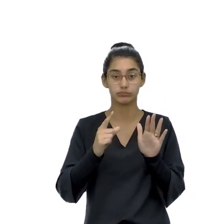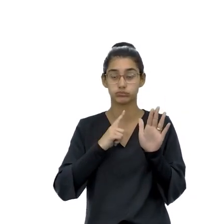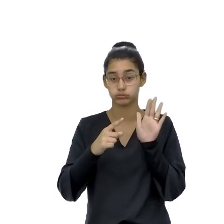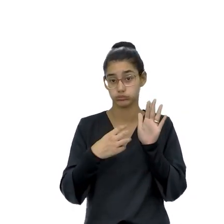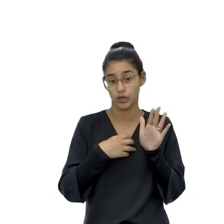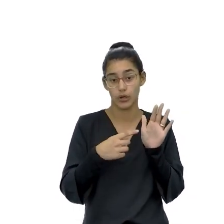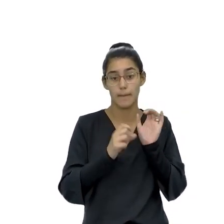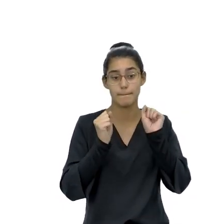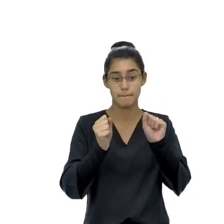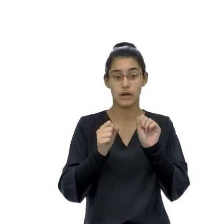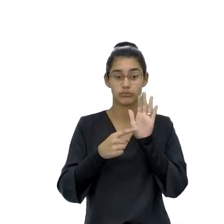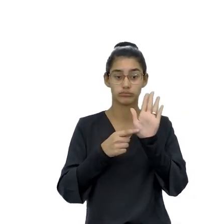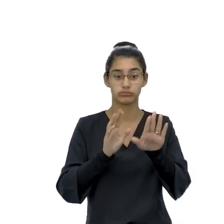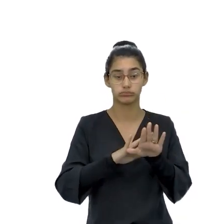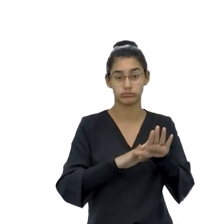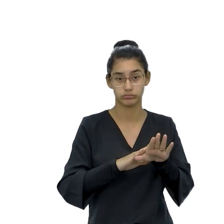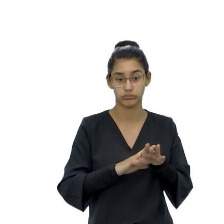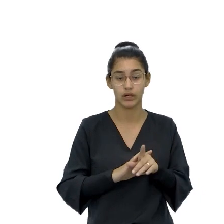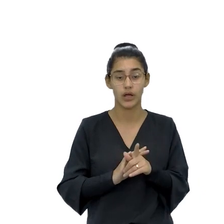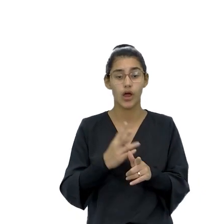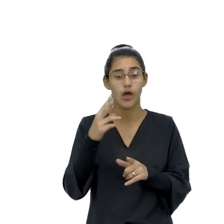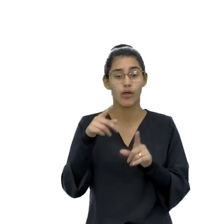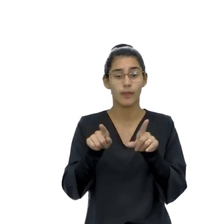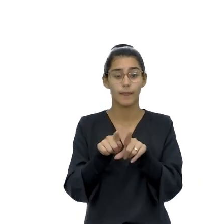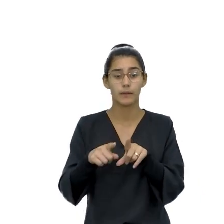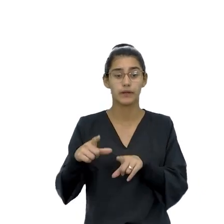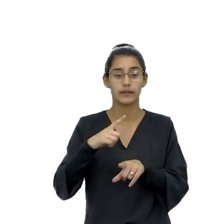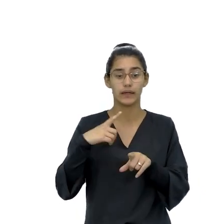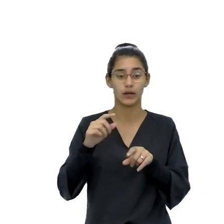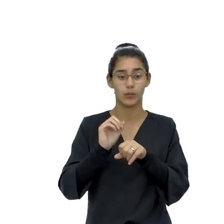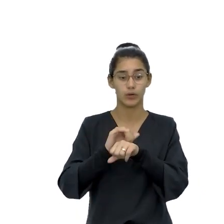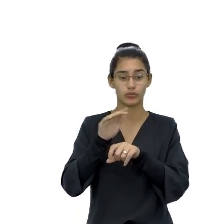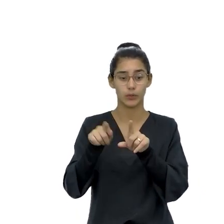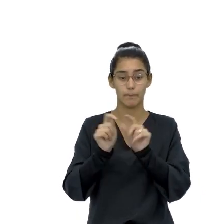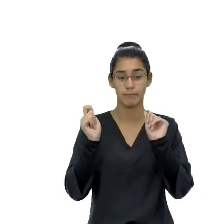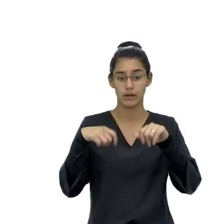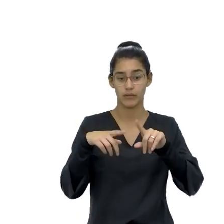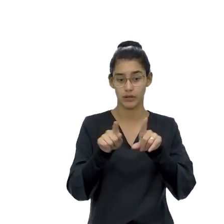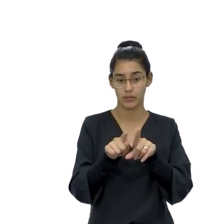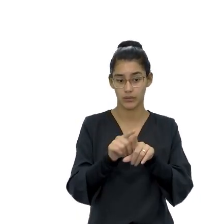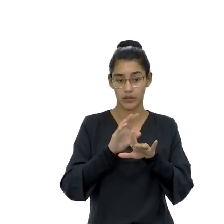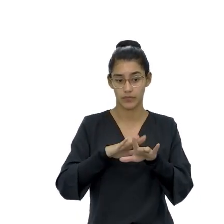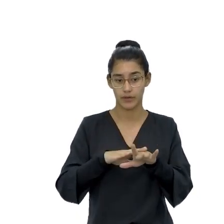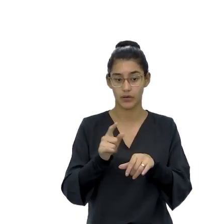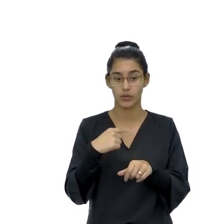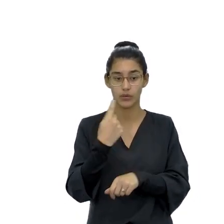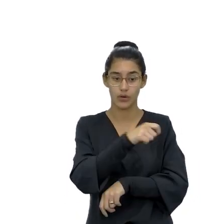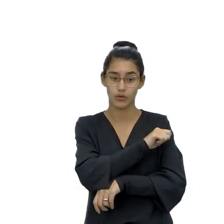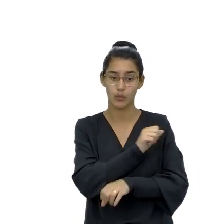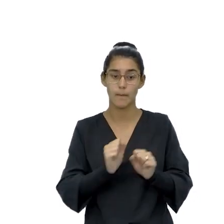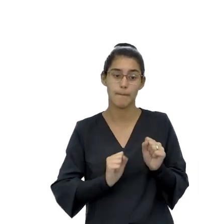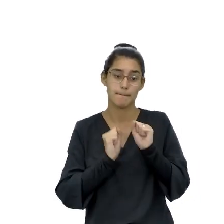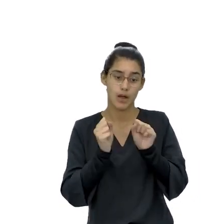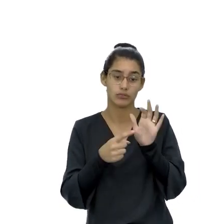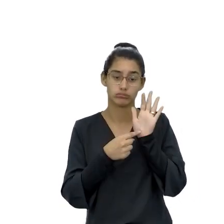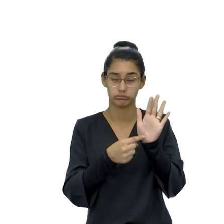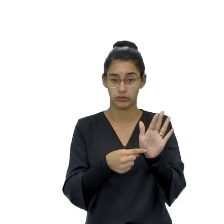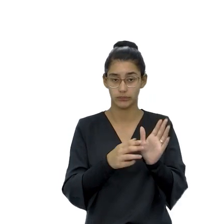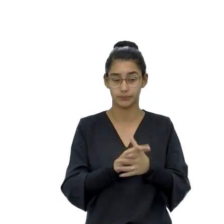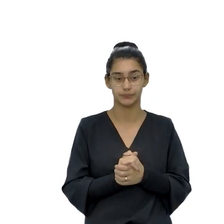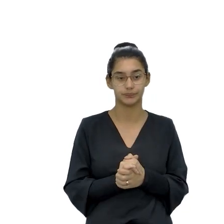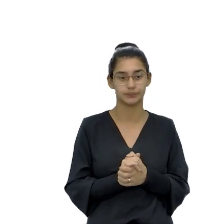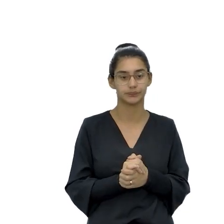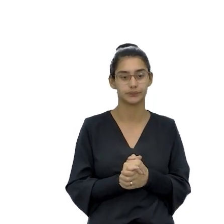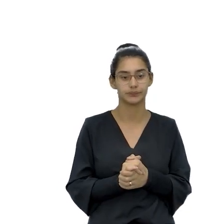resoluções que ele pode apresentar. Olha aqui também outras soluções possíveis que o nosso aluno pode apresentar.